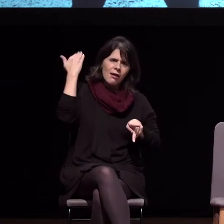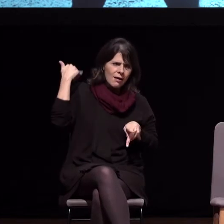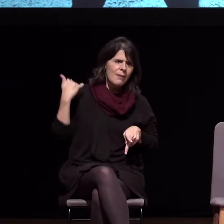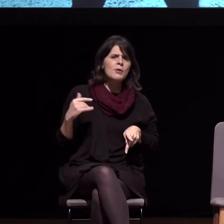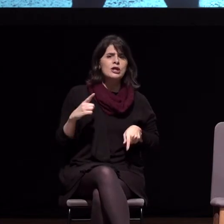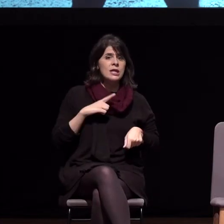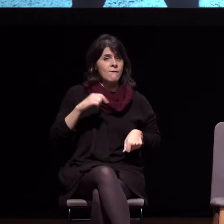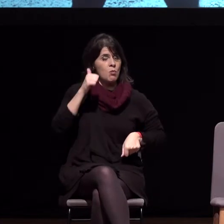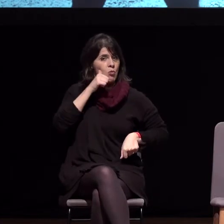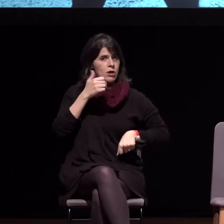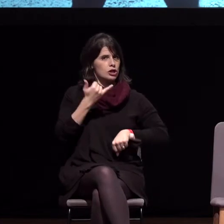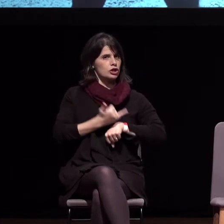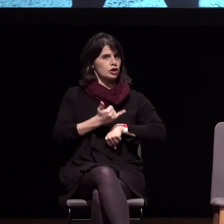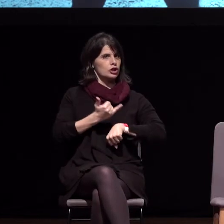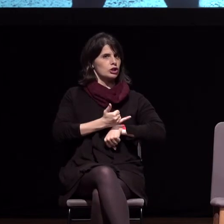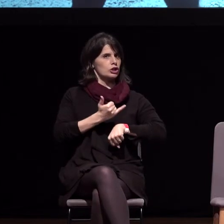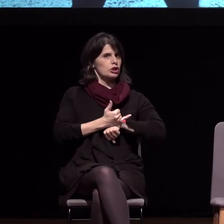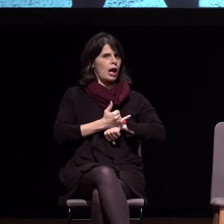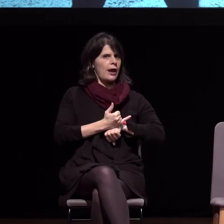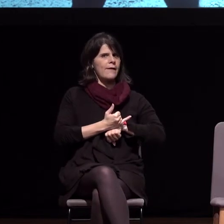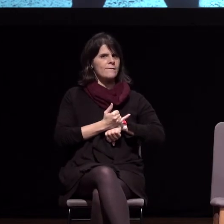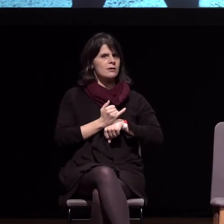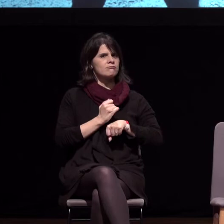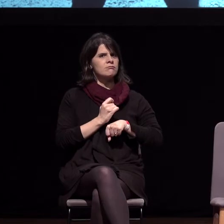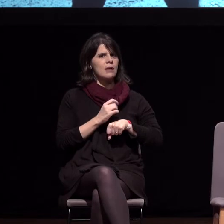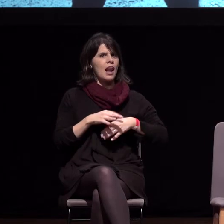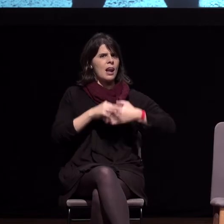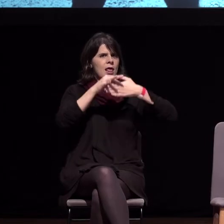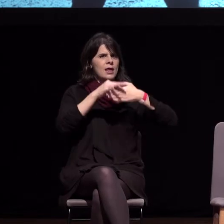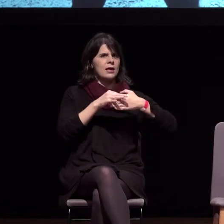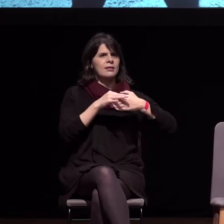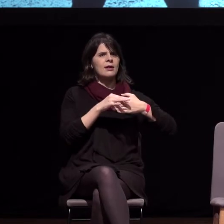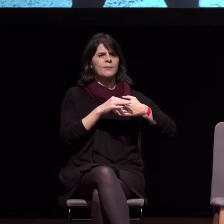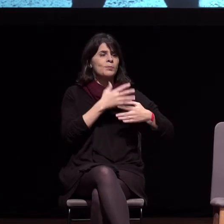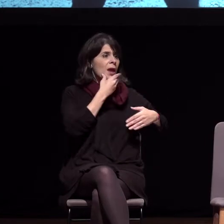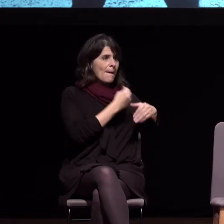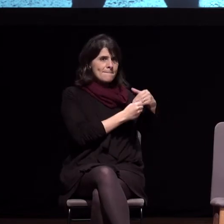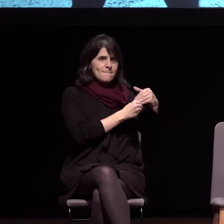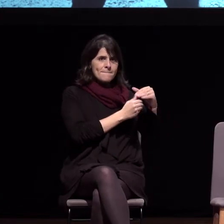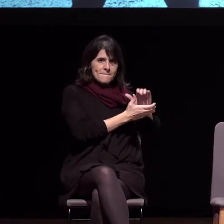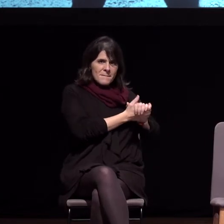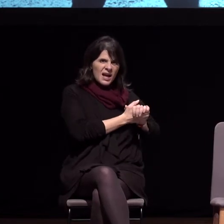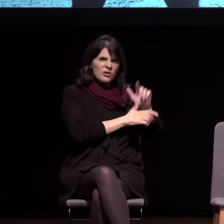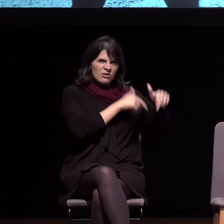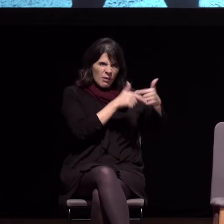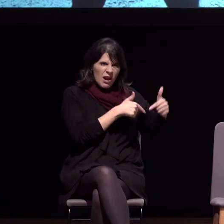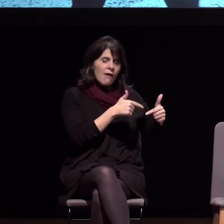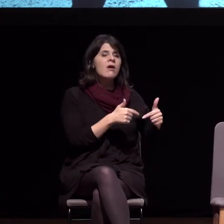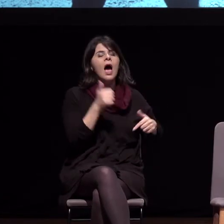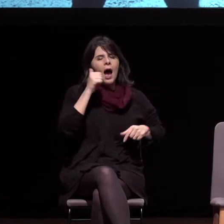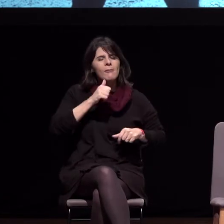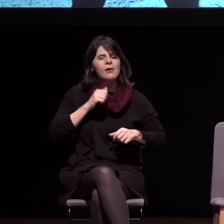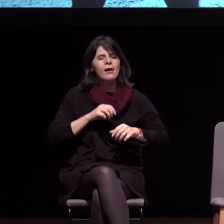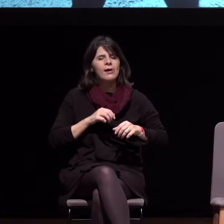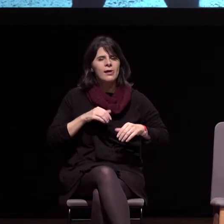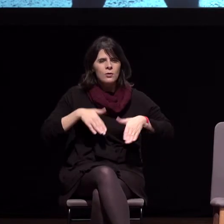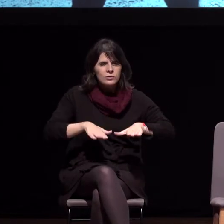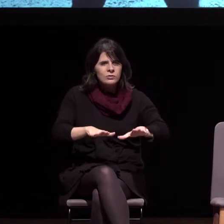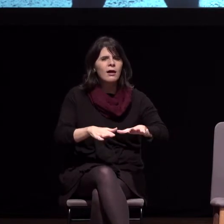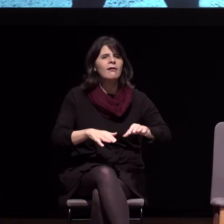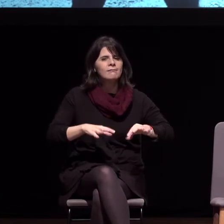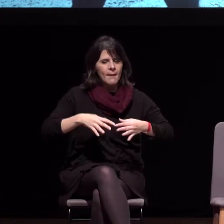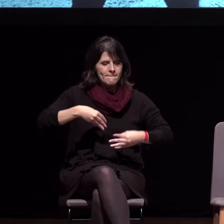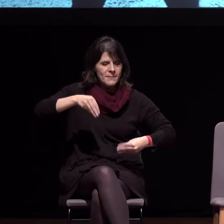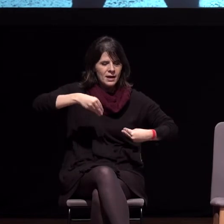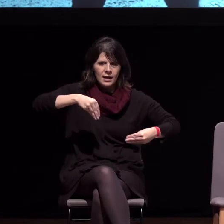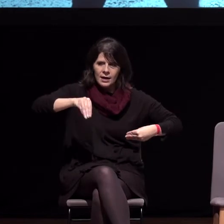por mulheres, que, enquanto os maridos estavam trabalhando, elas faziam campanas em frente às fábricas e lutavam